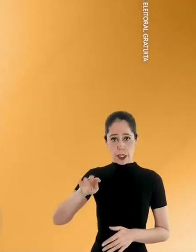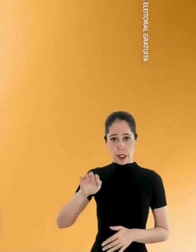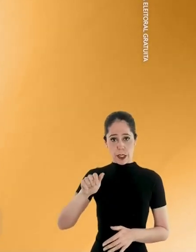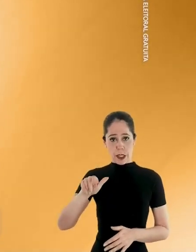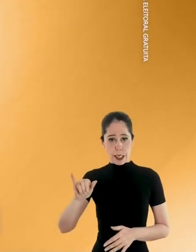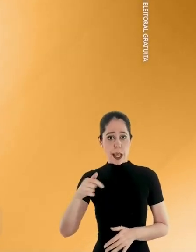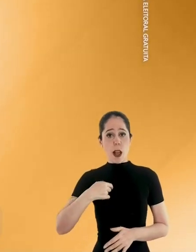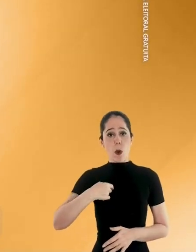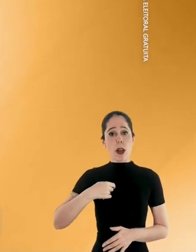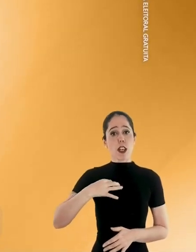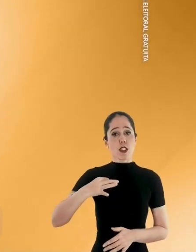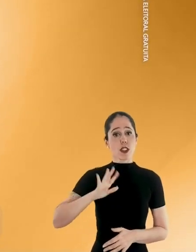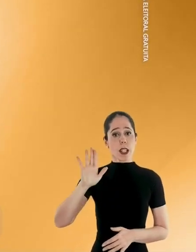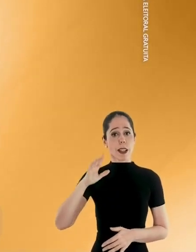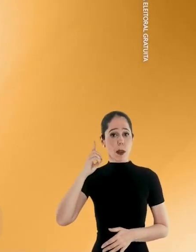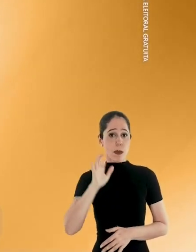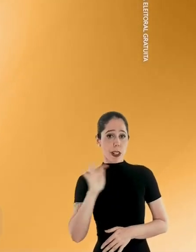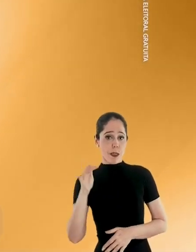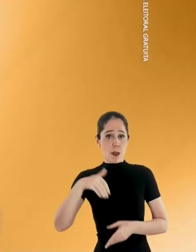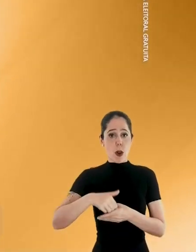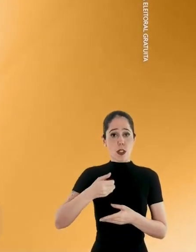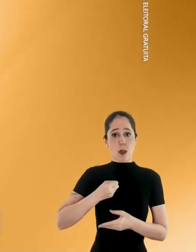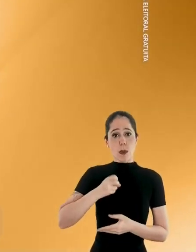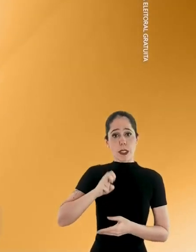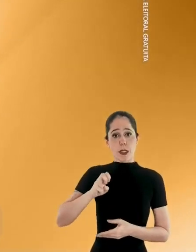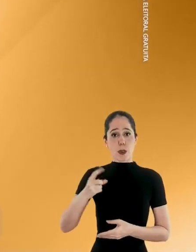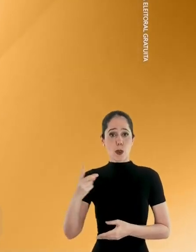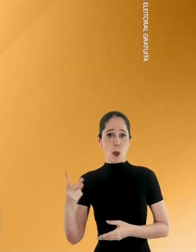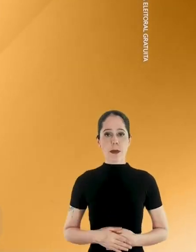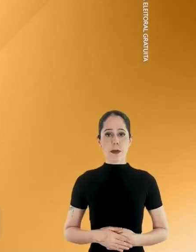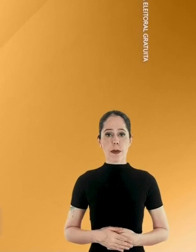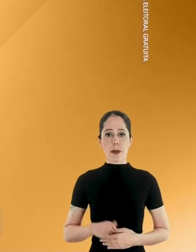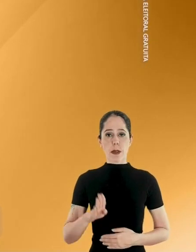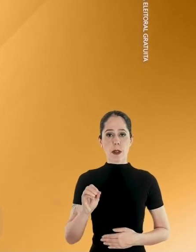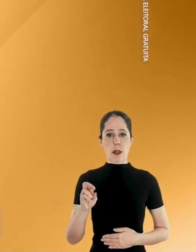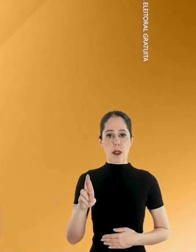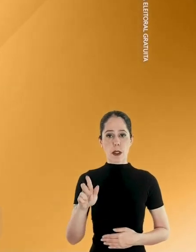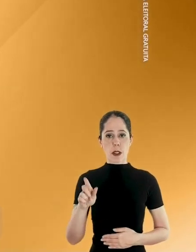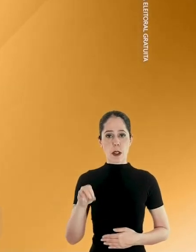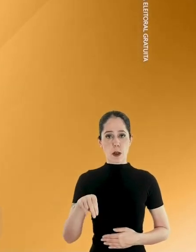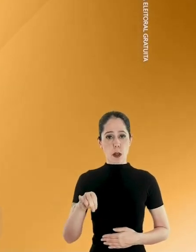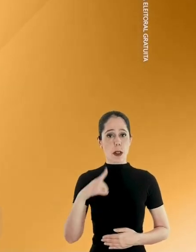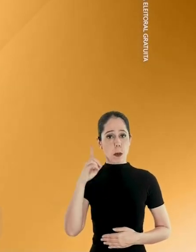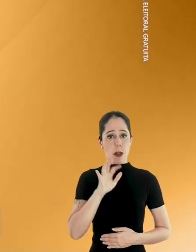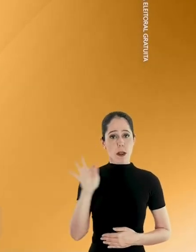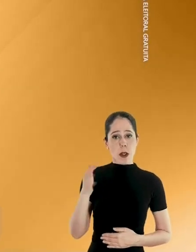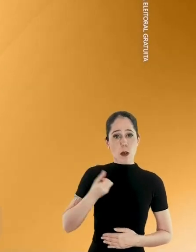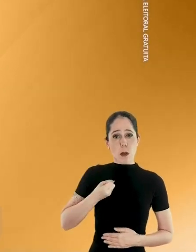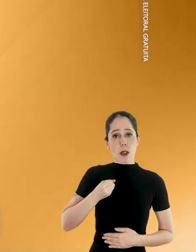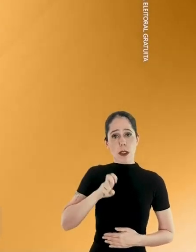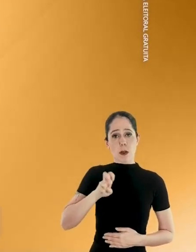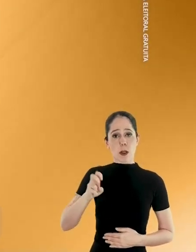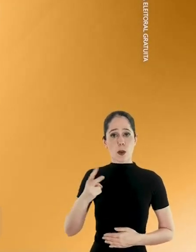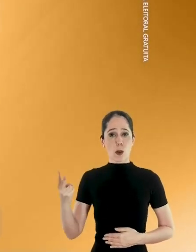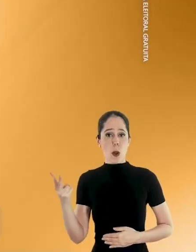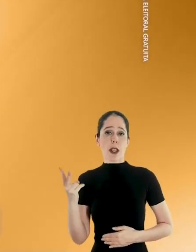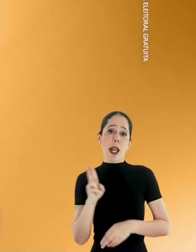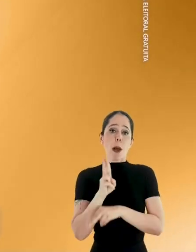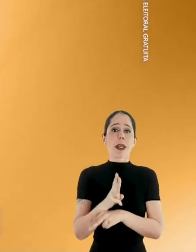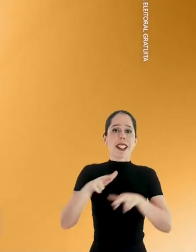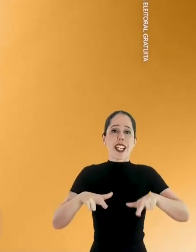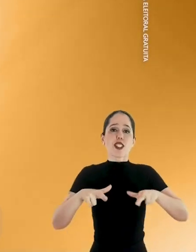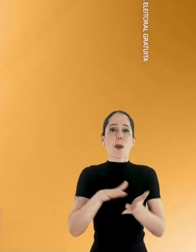sou Nathalie Machado, concorro a deputada federal. Vote 5512. Bom Guarni, deputado federal.